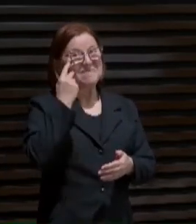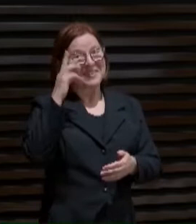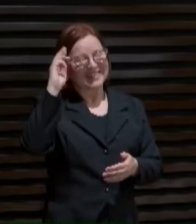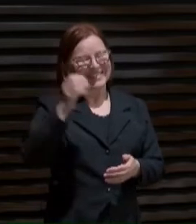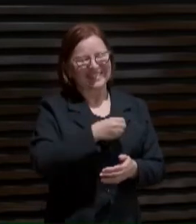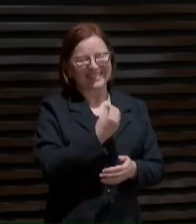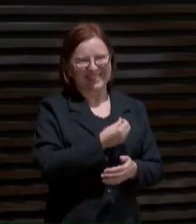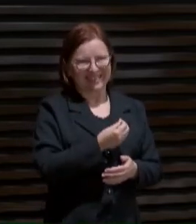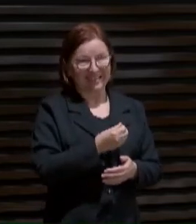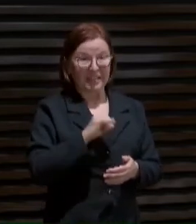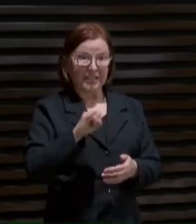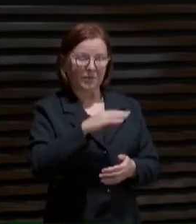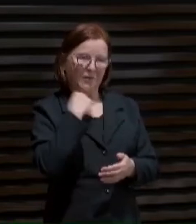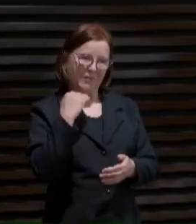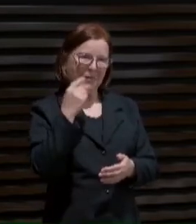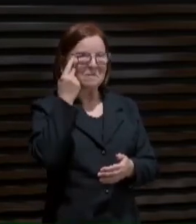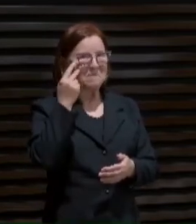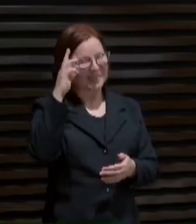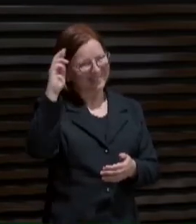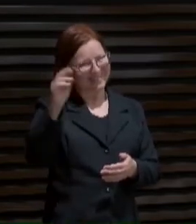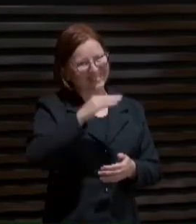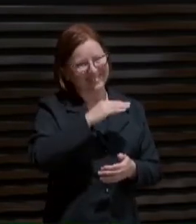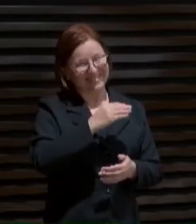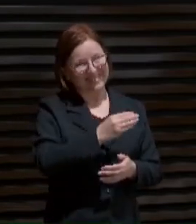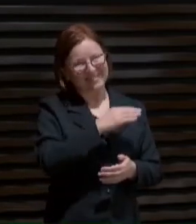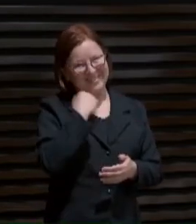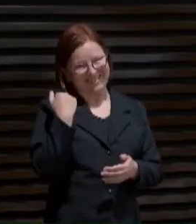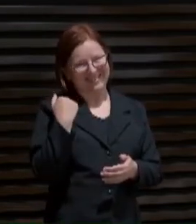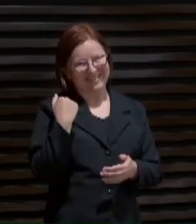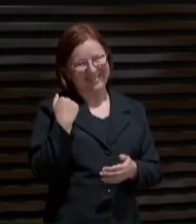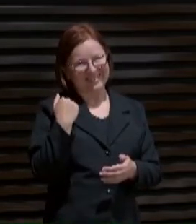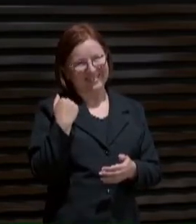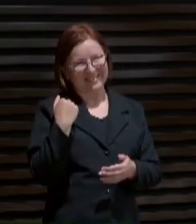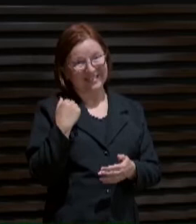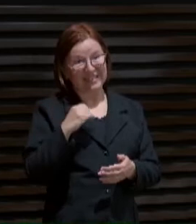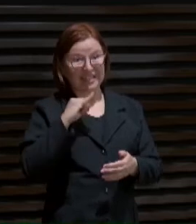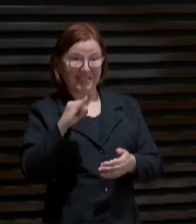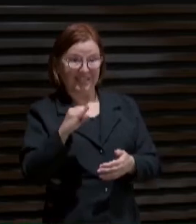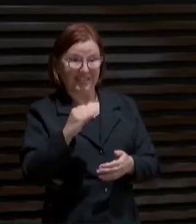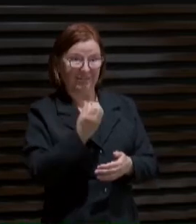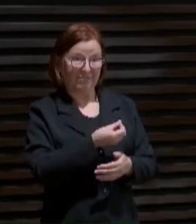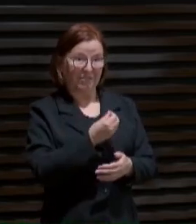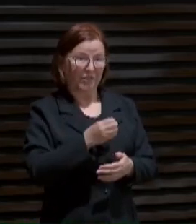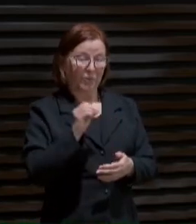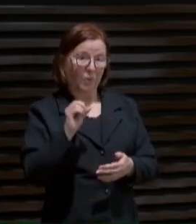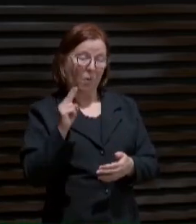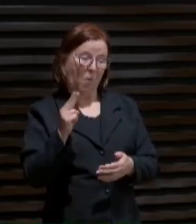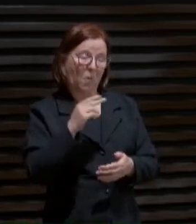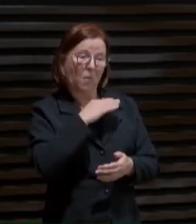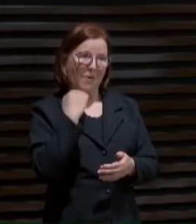vivemos se morremos para o senhor tu quer pois vivamos ou morramos somos